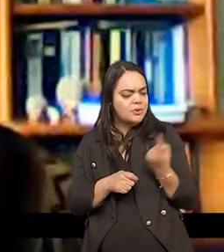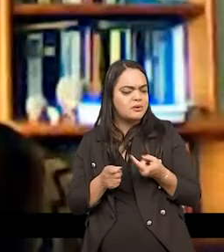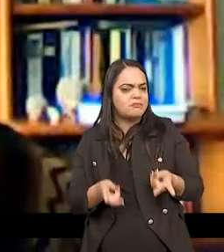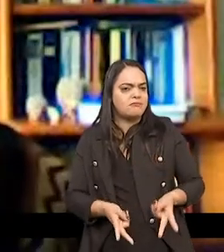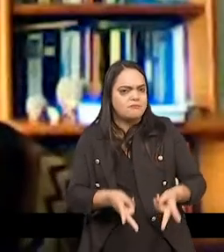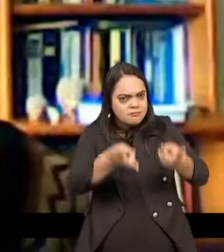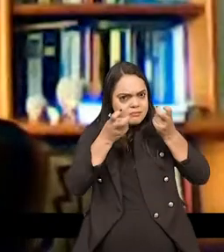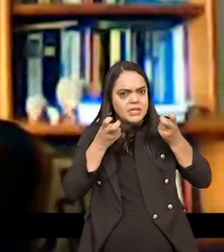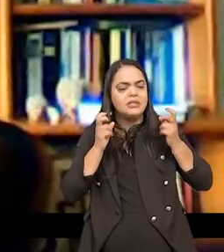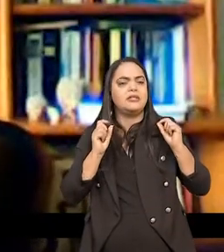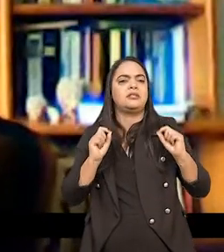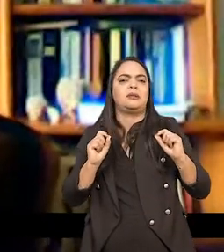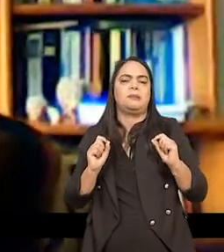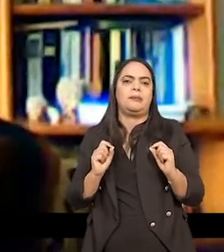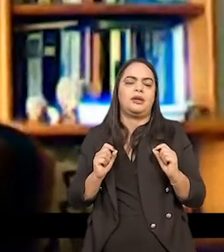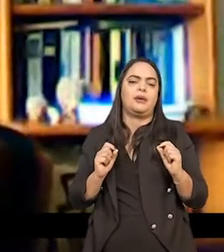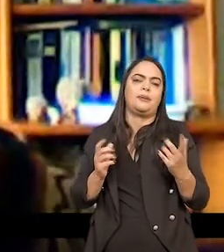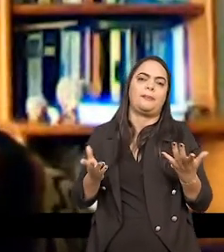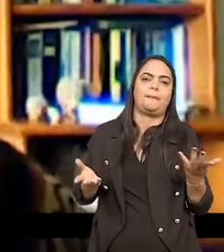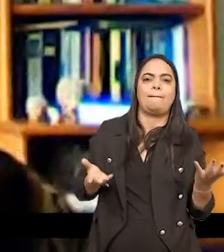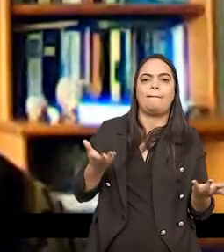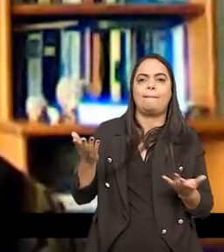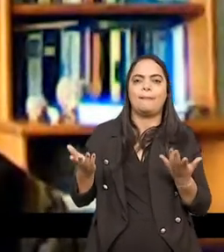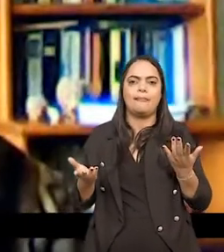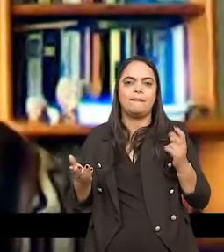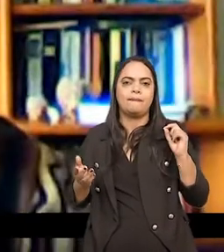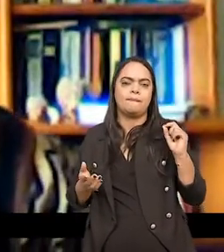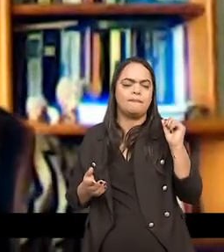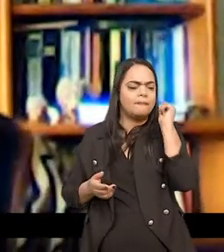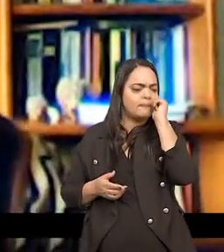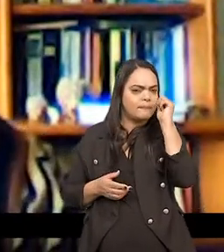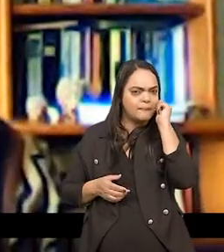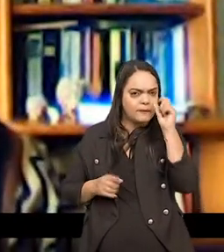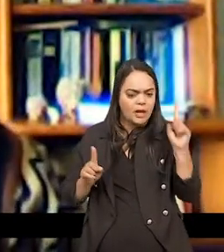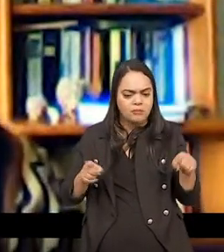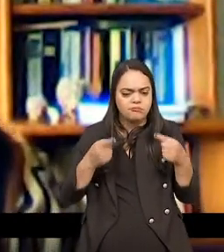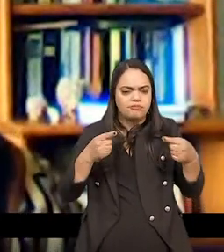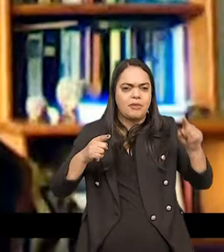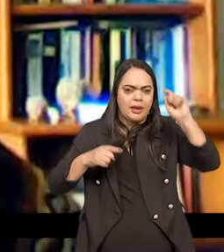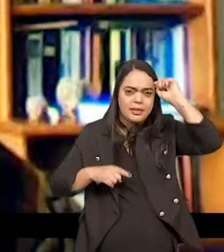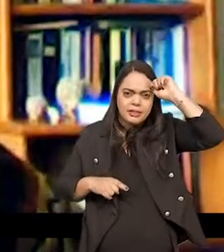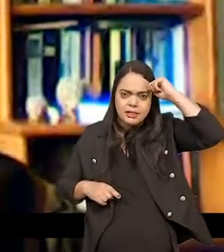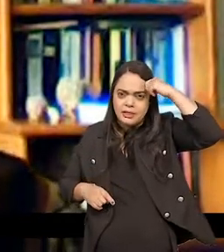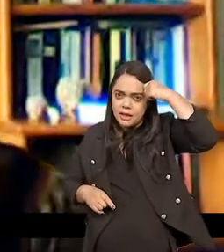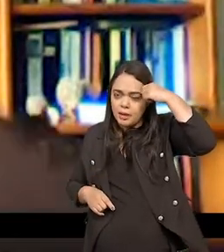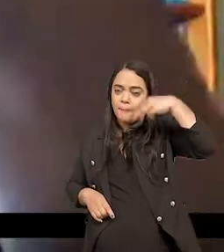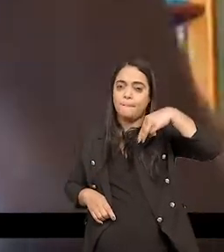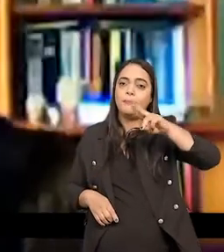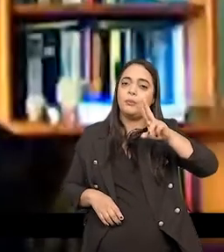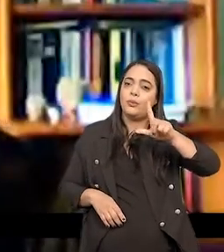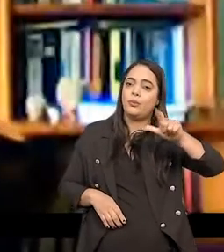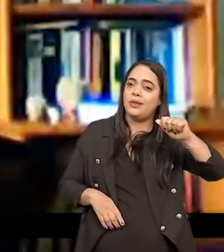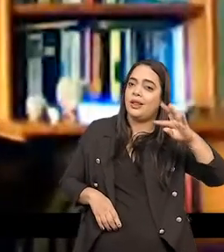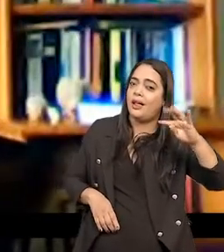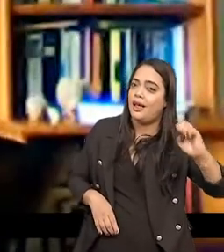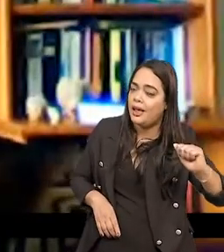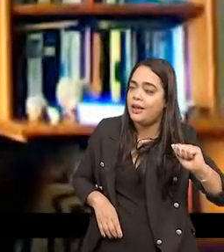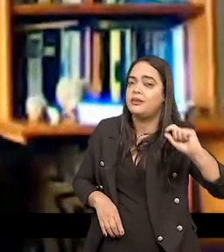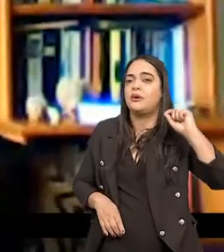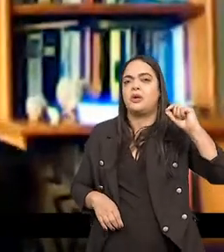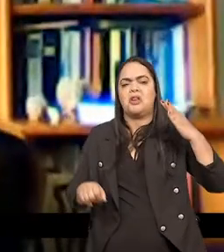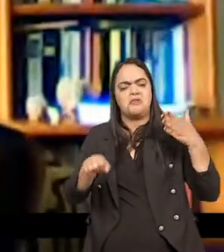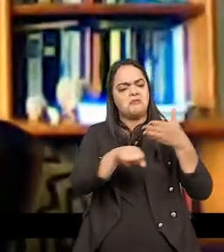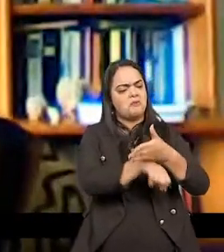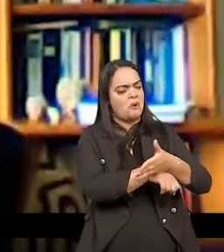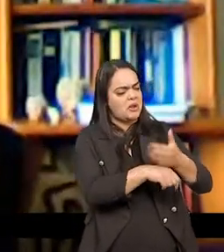um outro lado, que é uma maestrina. Ela é negra, né, ela é mulata, pelo menos, né, ela foi até o Paraguai na